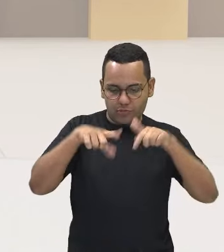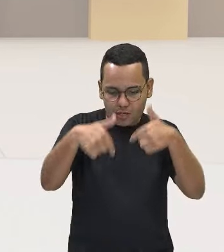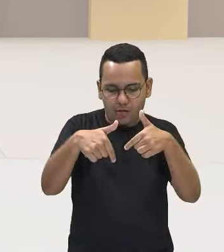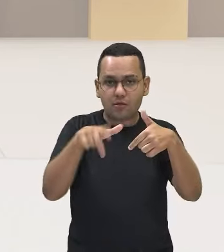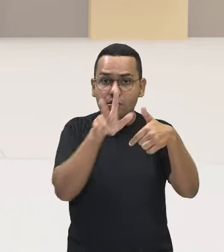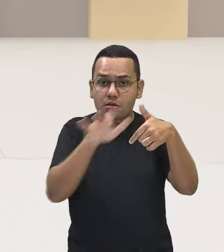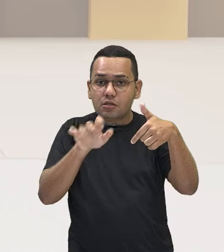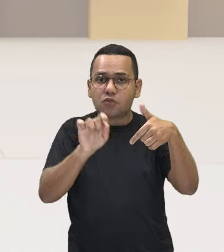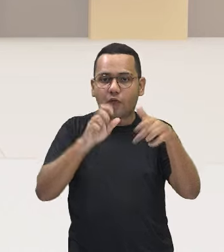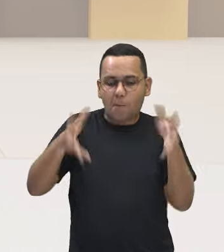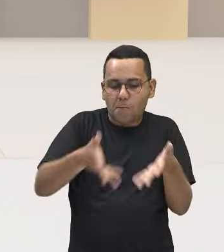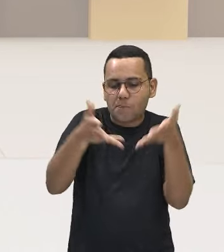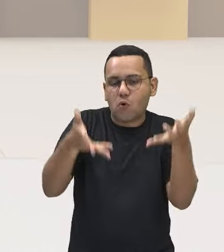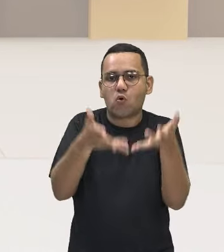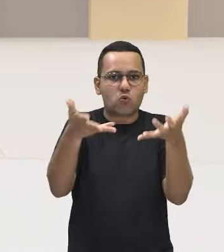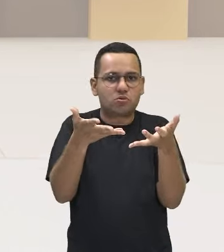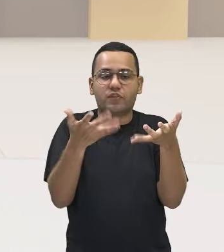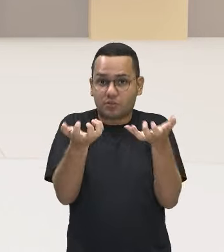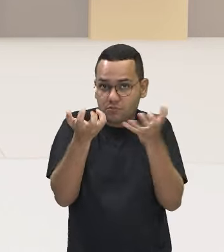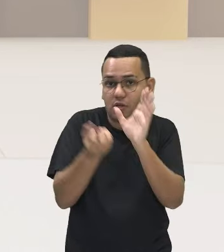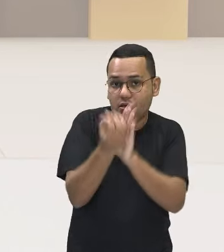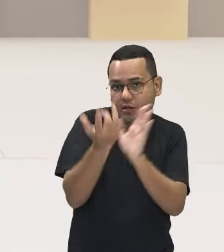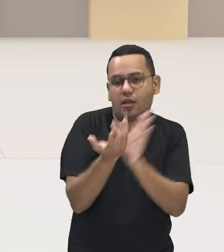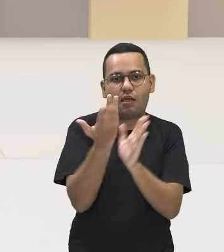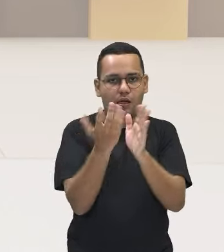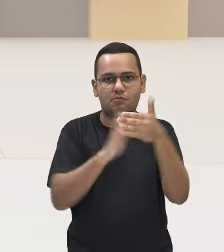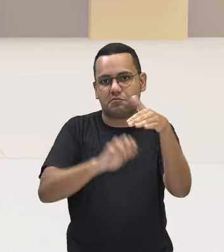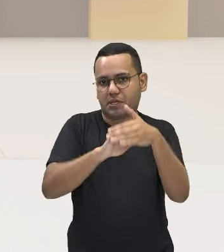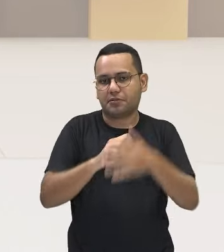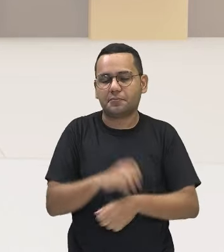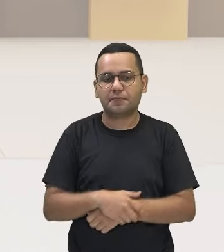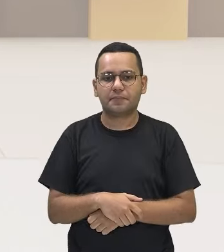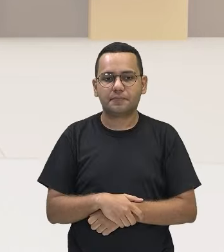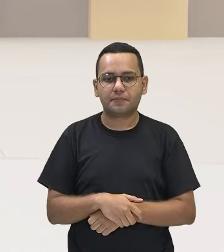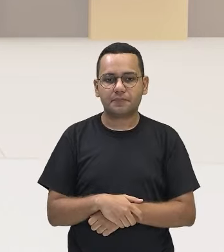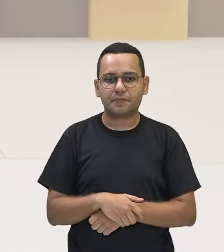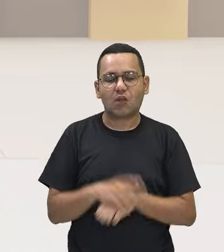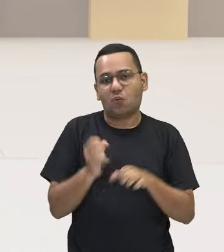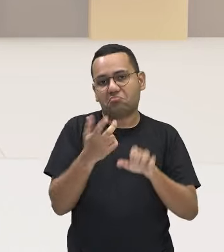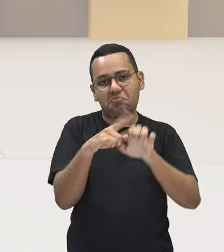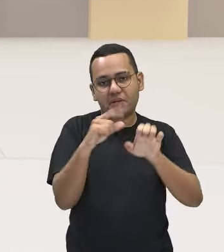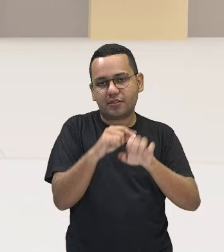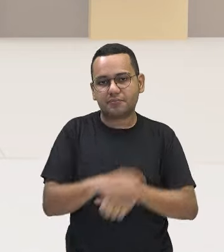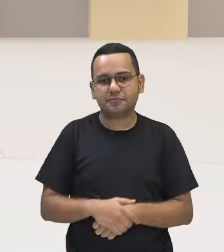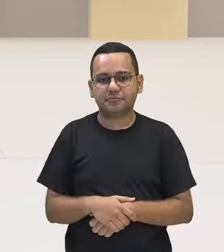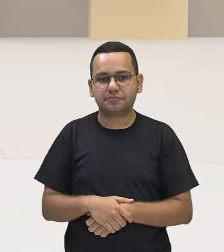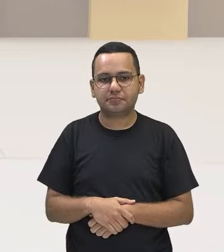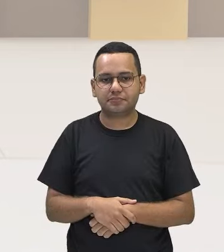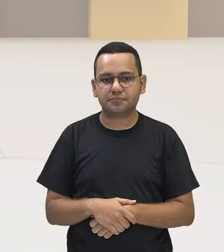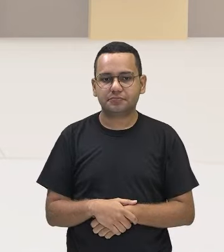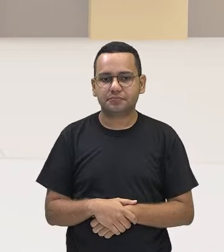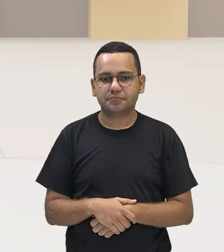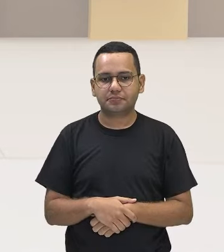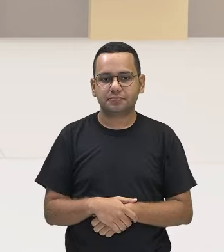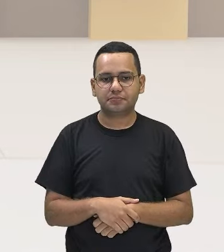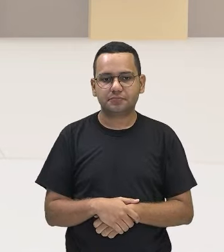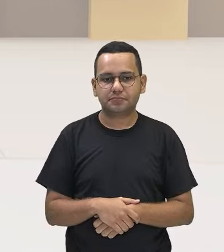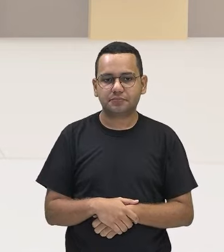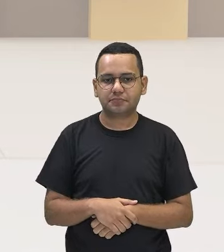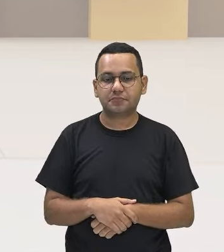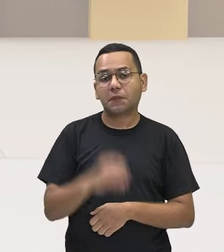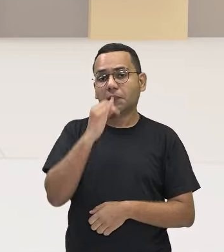está pensando em empreender, né? Exatamente. De repente, você diz, professora, eu gosto muito, muito de